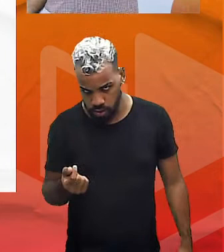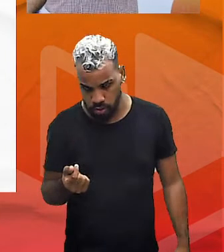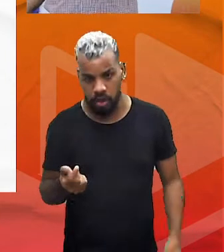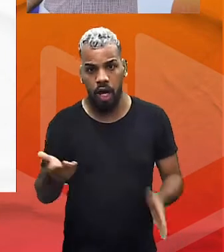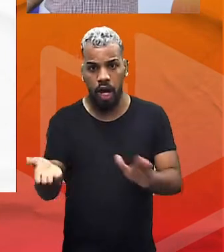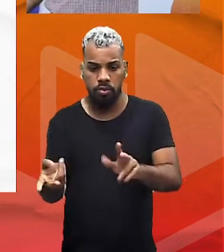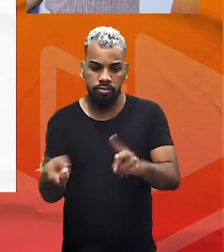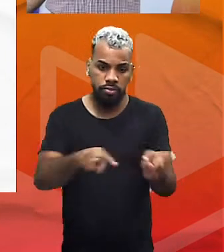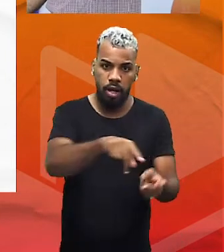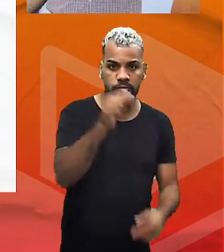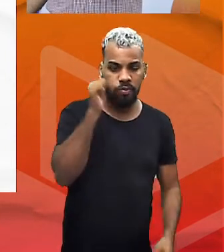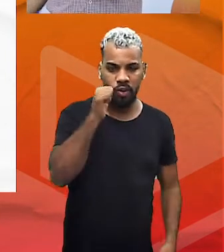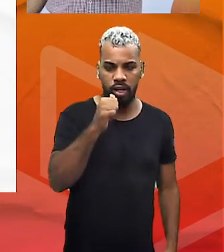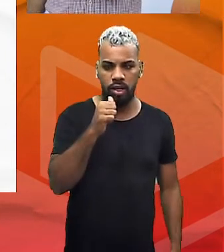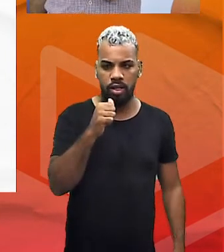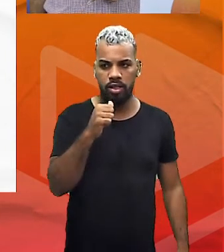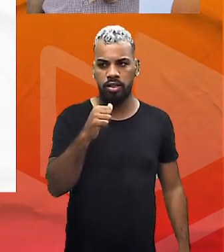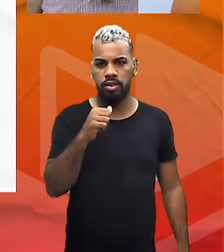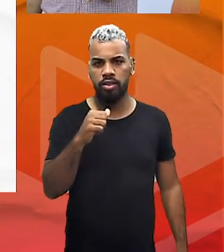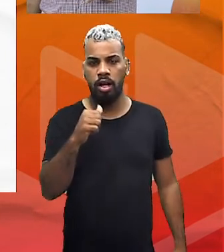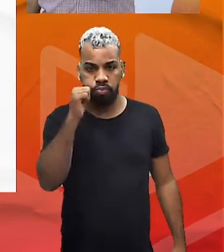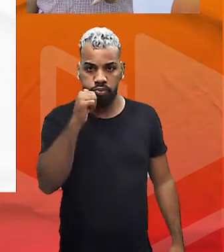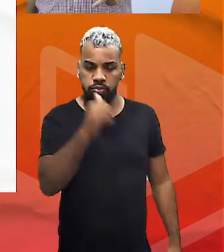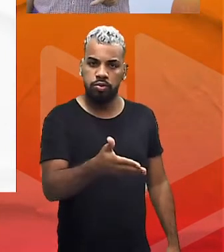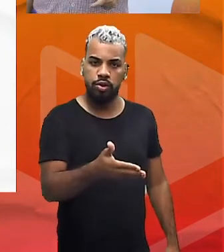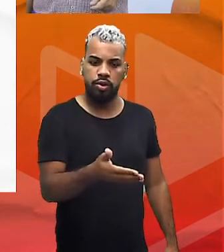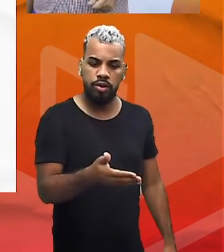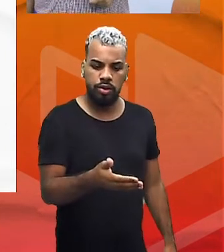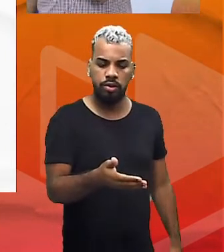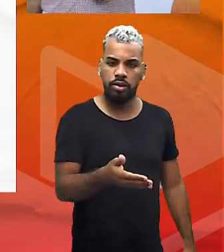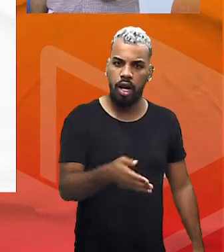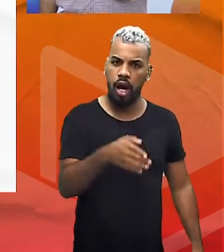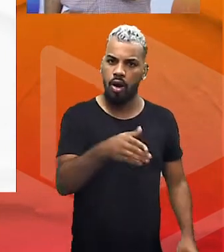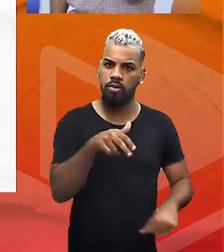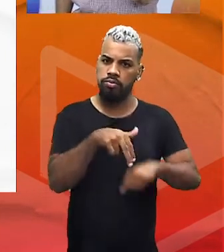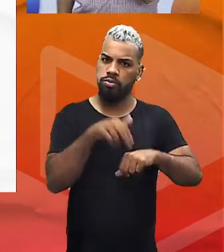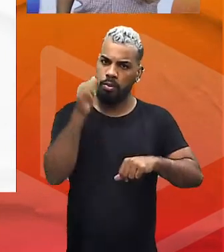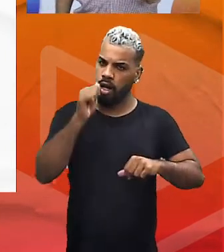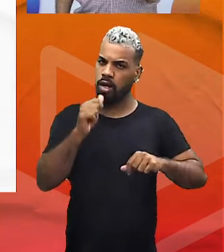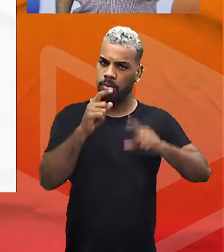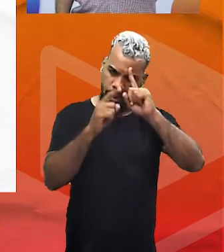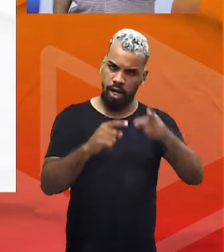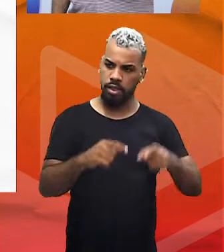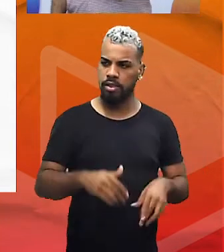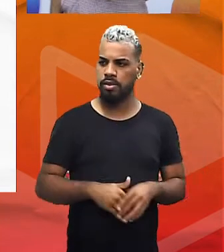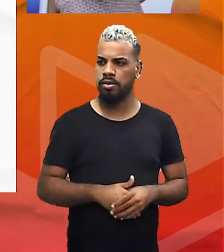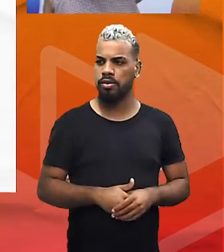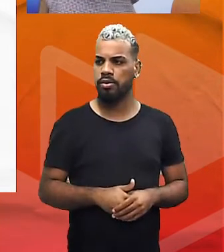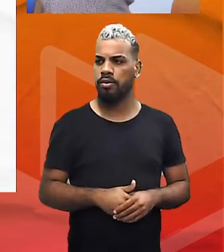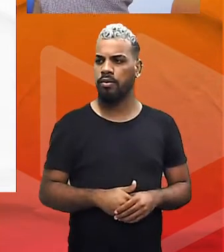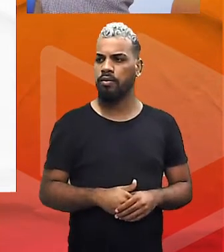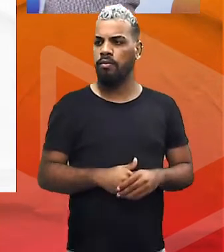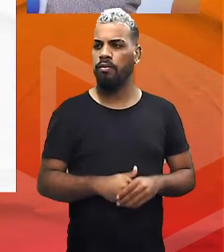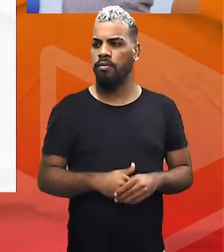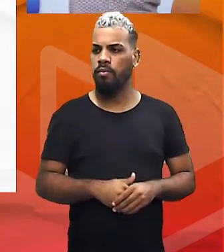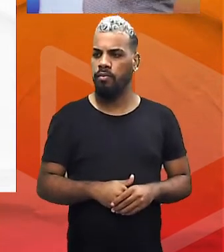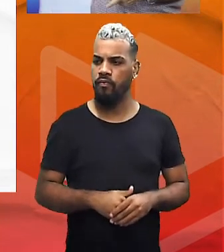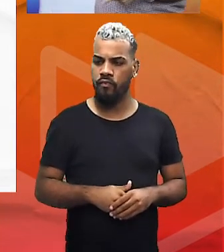situação é invertida, agora é com ela. Tá? Então é ela que manda agora na situação. Né? Então está aí, o